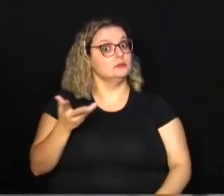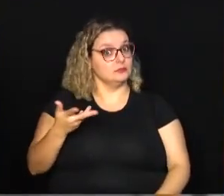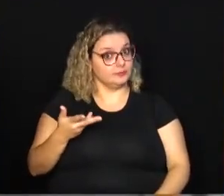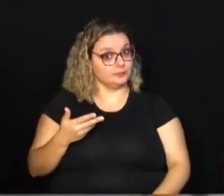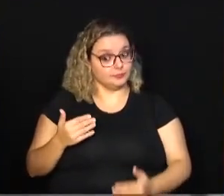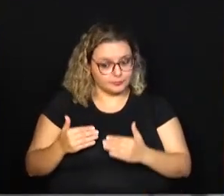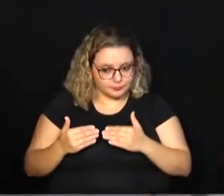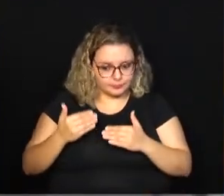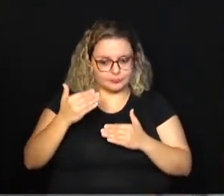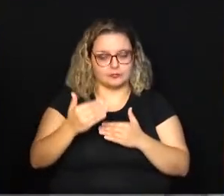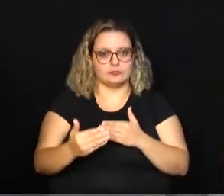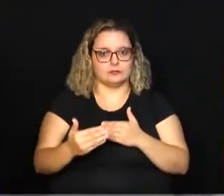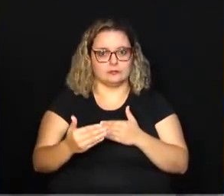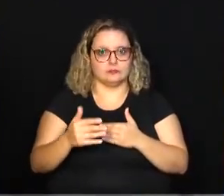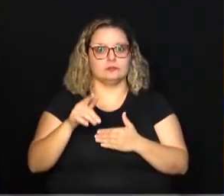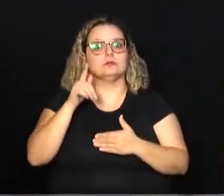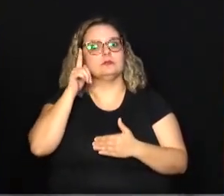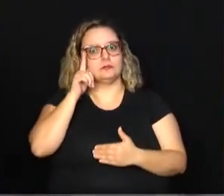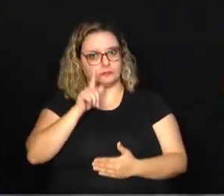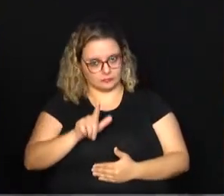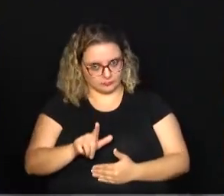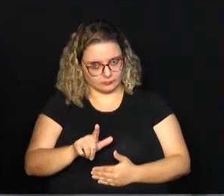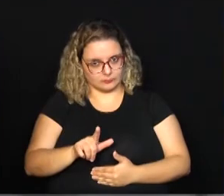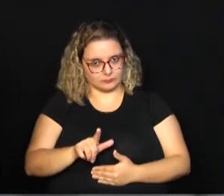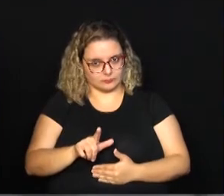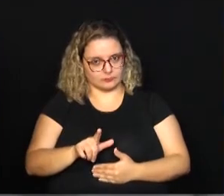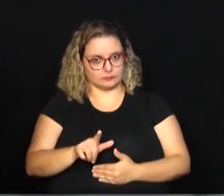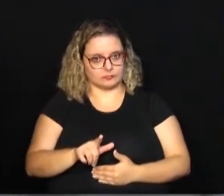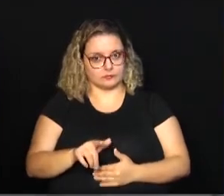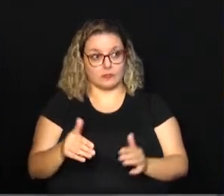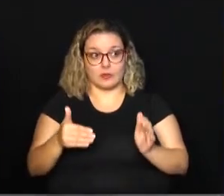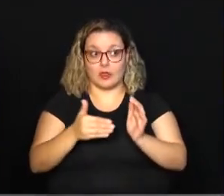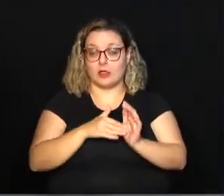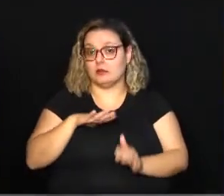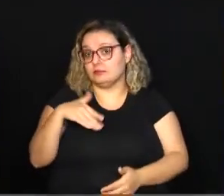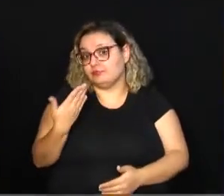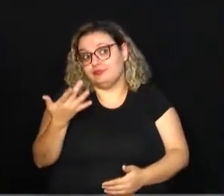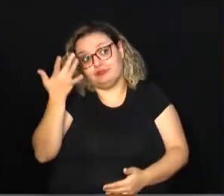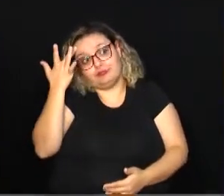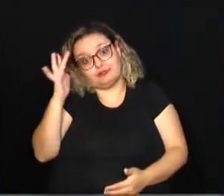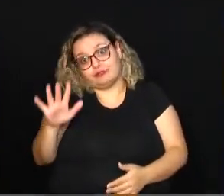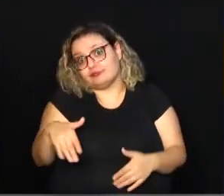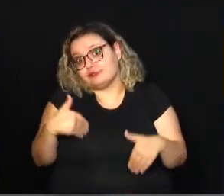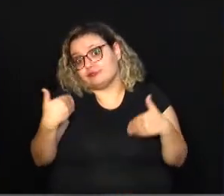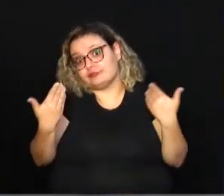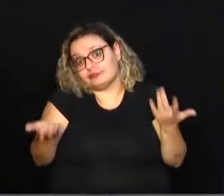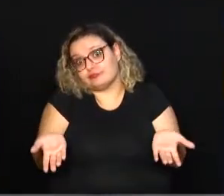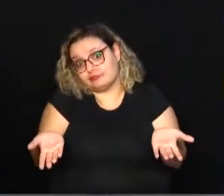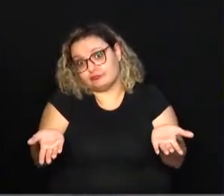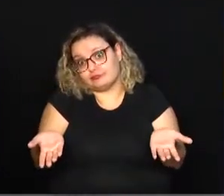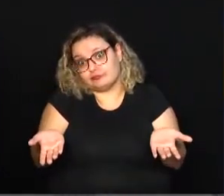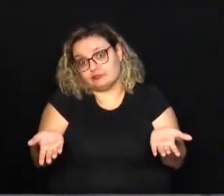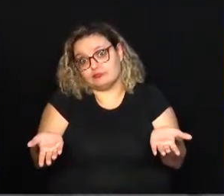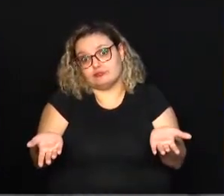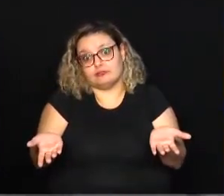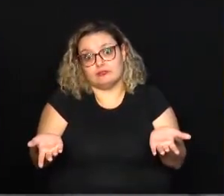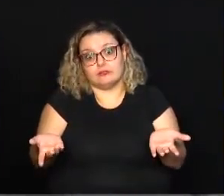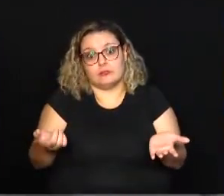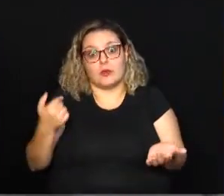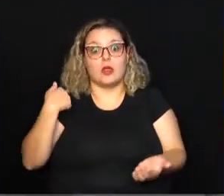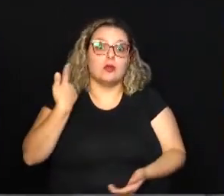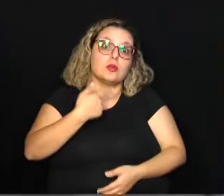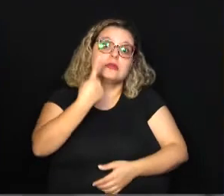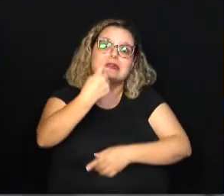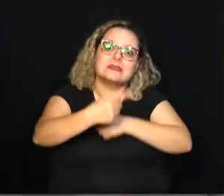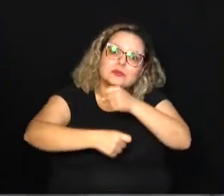frente, estamos conseguindo. Até quando? Ninguém sabe como, nunca ninguém esperou que depois de um ano estivesse nessa